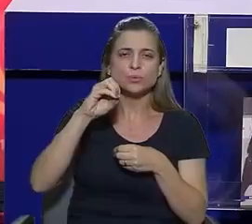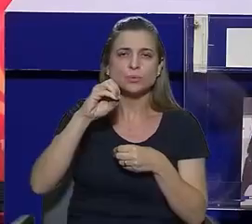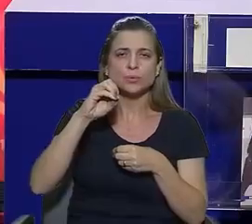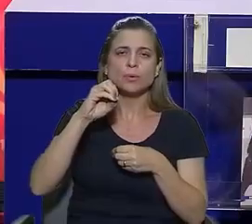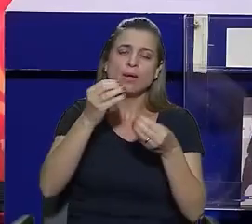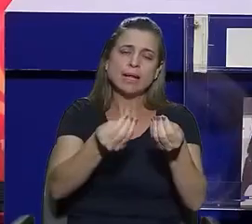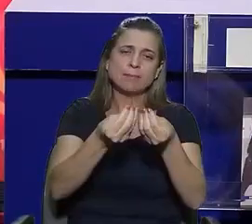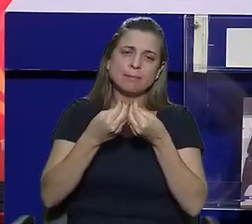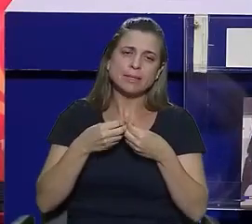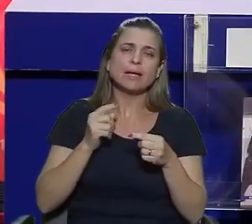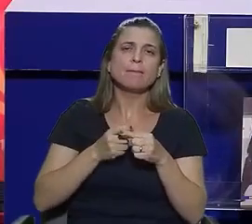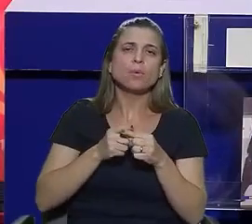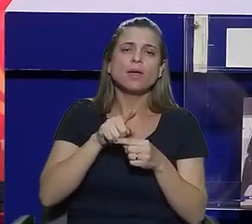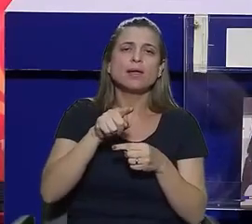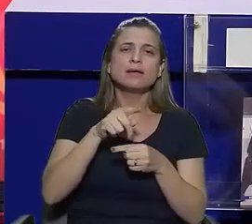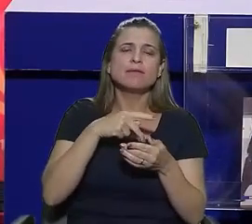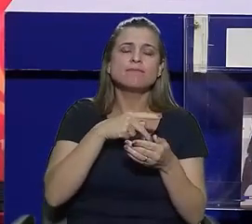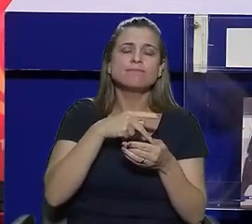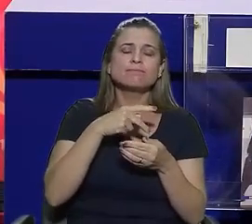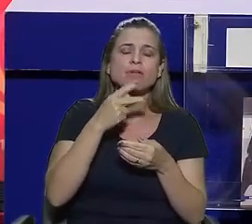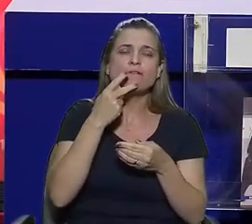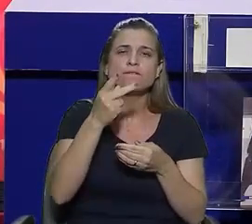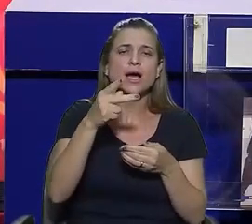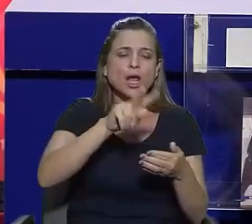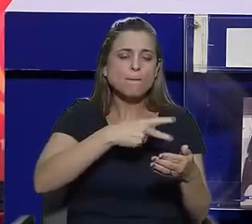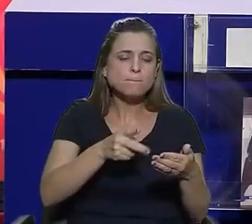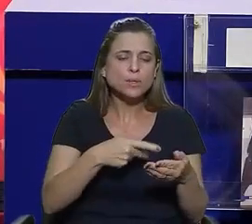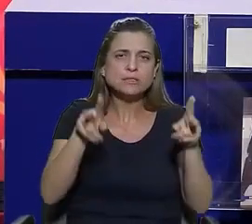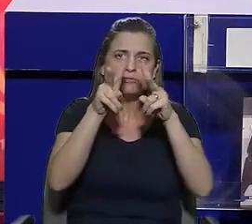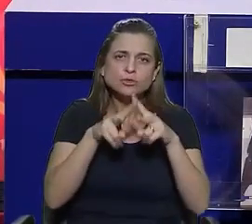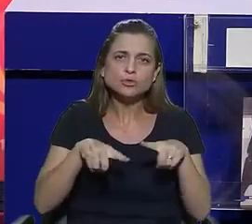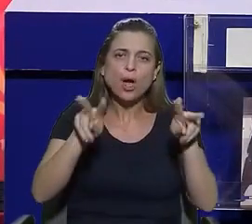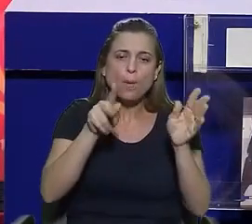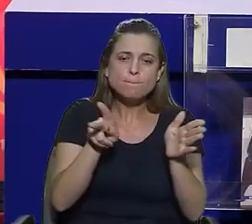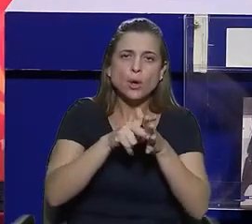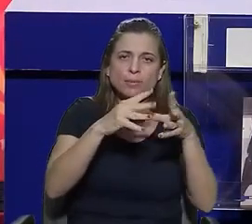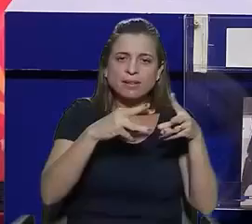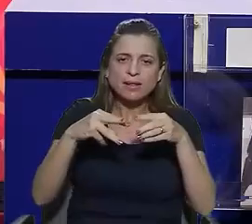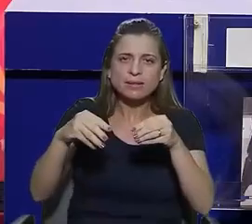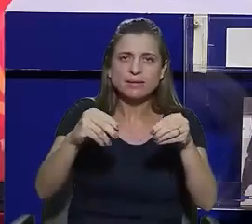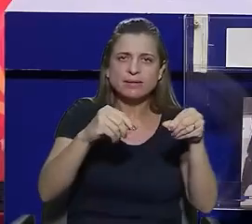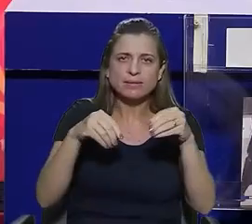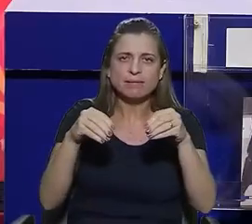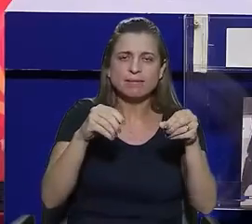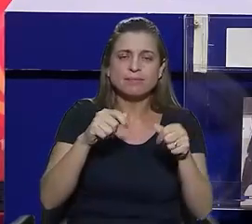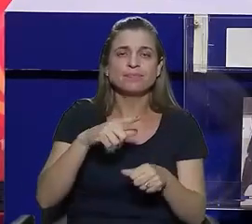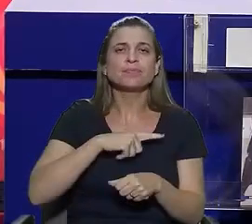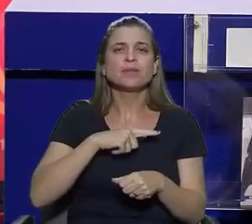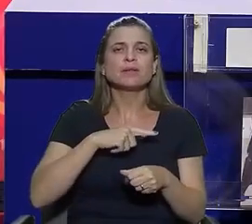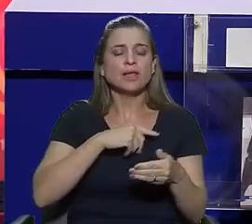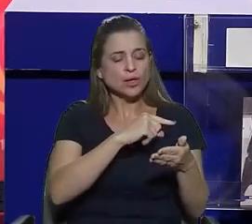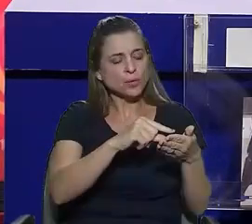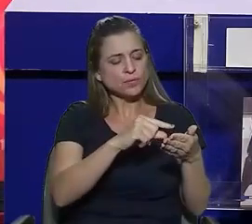digo, ele vai me dar, porque ele fala da poesia visual, ele fala da terra. Aí tinha um verso dele que diz, um